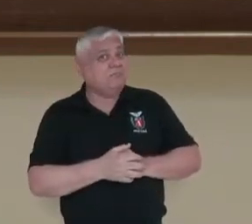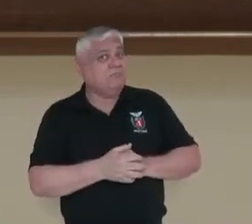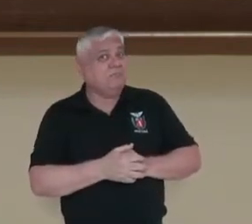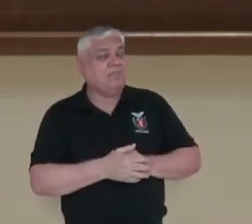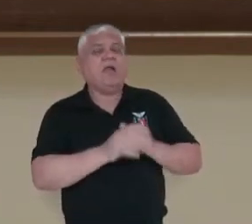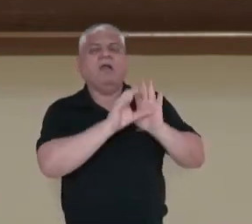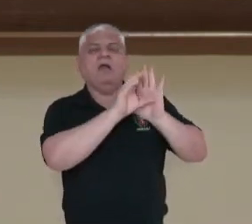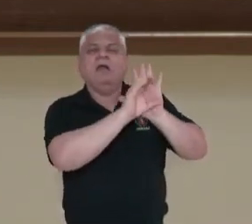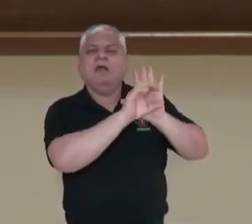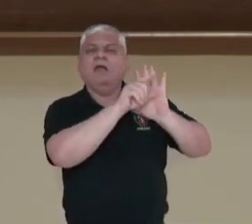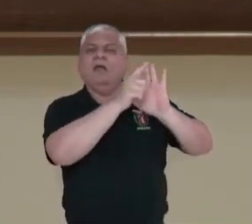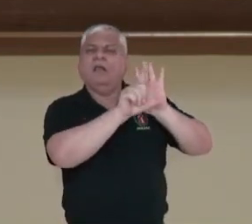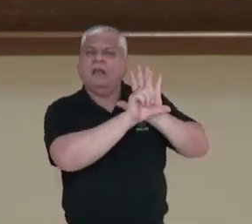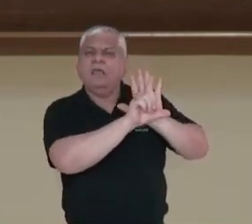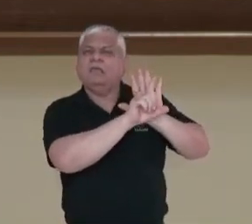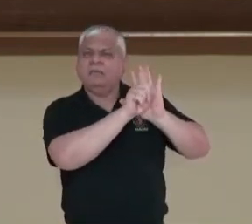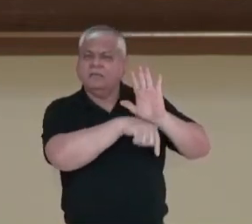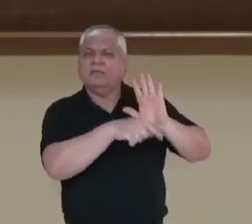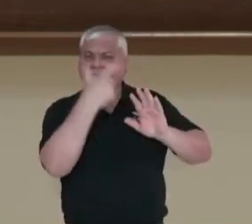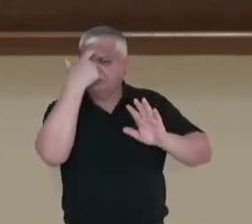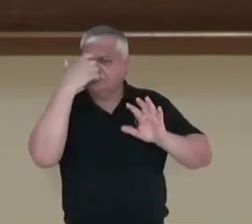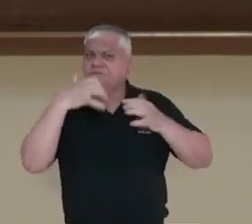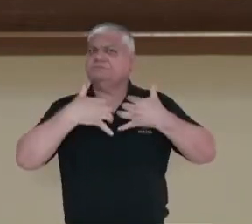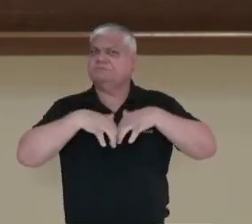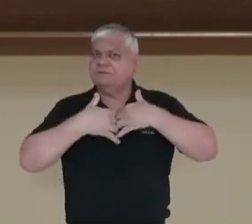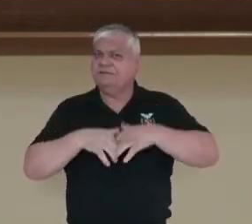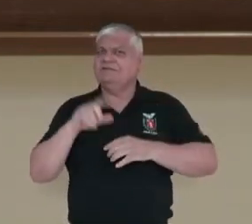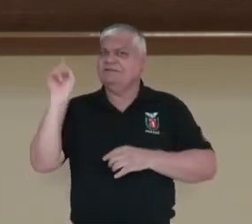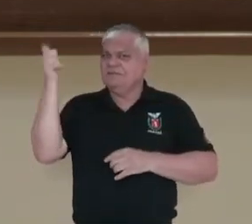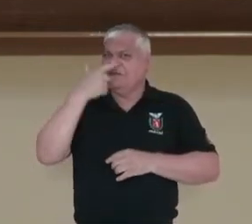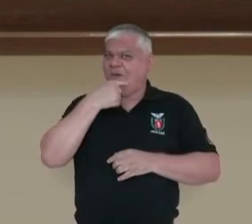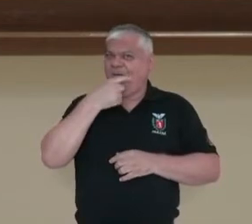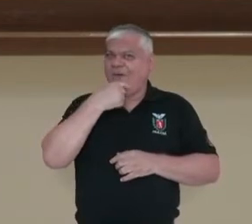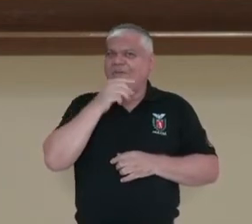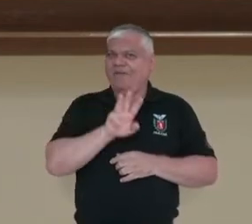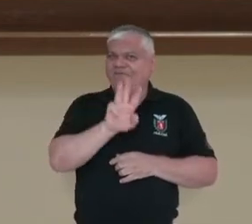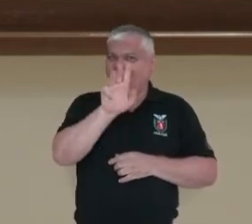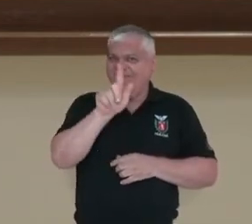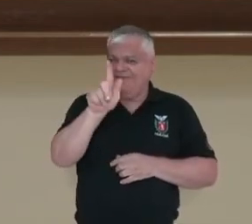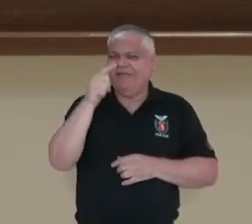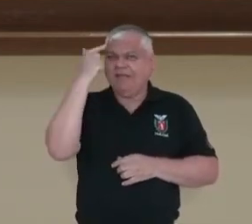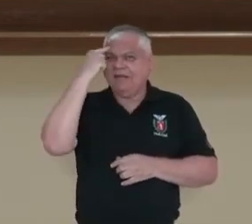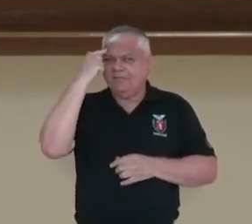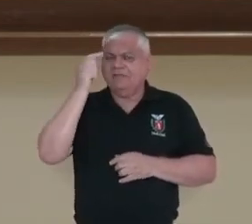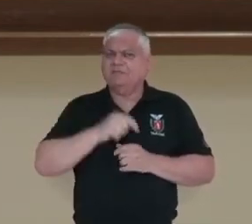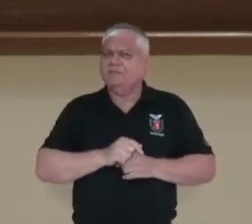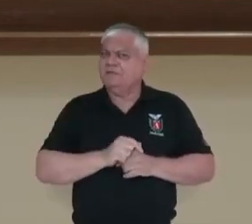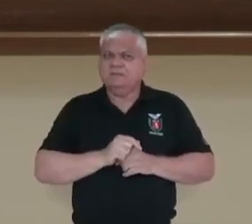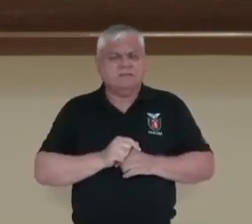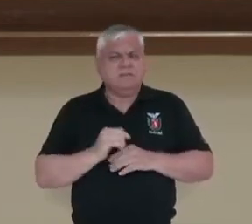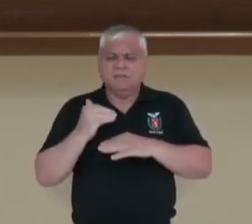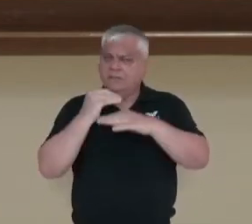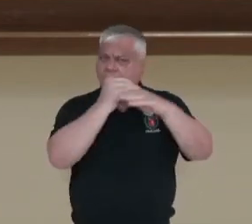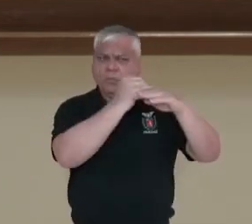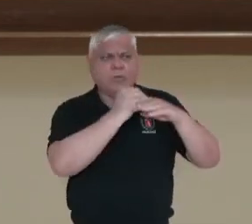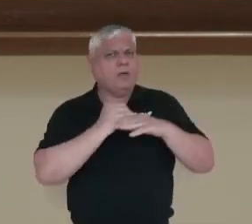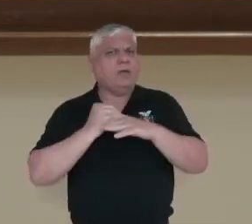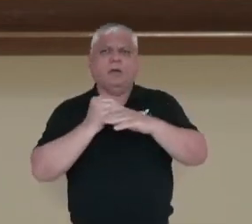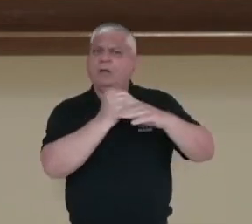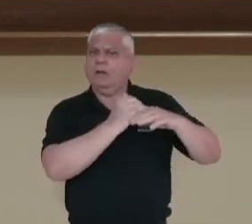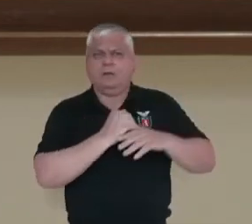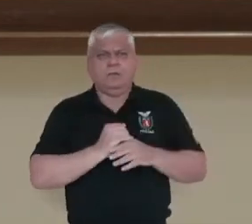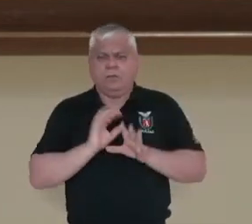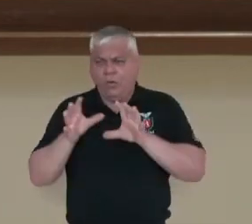Estado? Então, são as reflexões que o Vanderlei faz. A cidadania ela tem que ter um caráter universal. Ela não tem que ter privilégios de